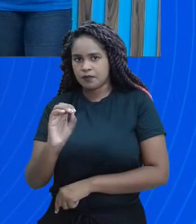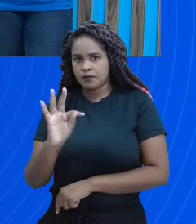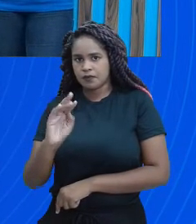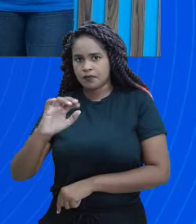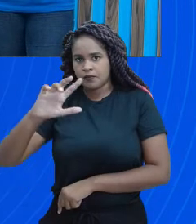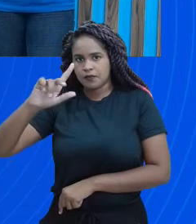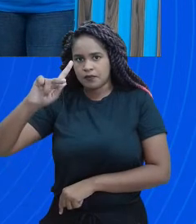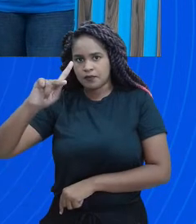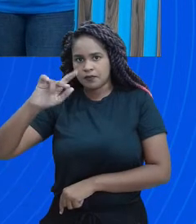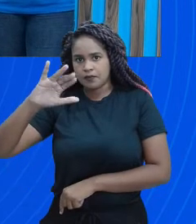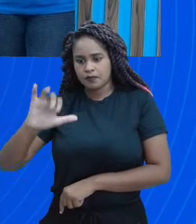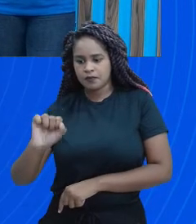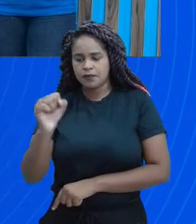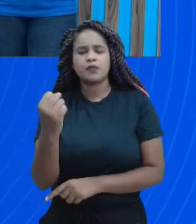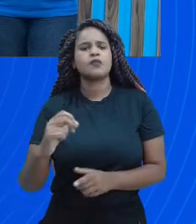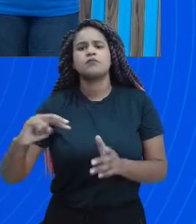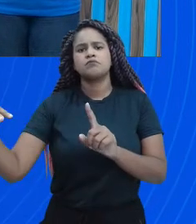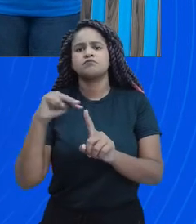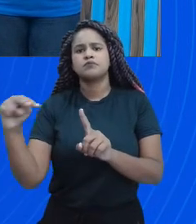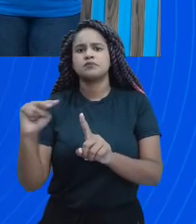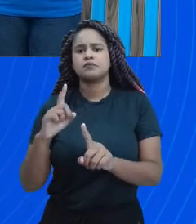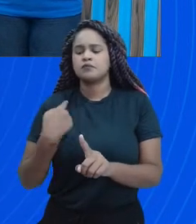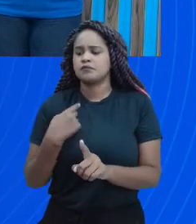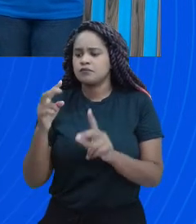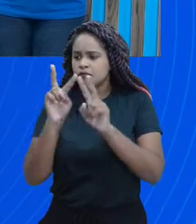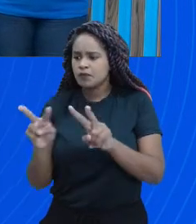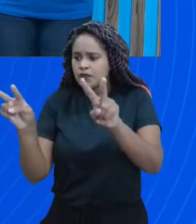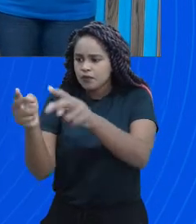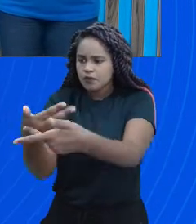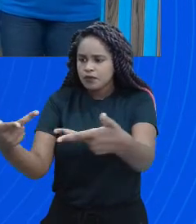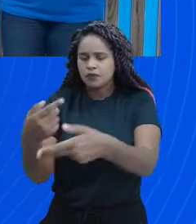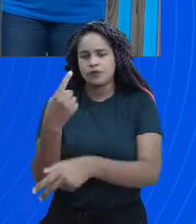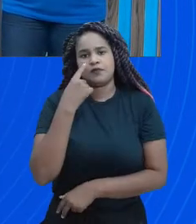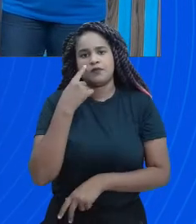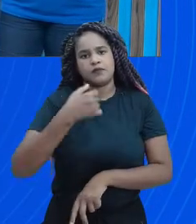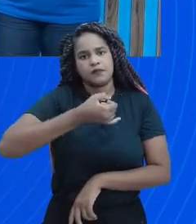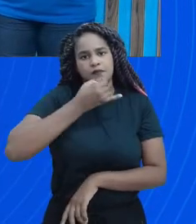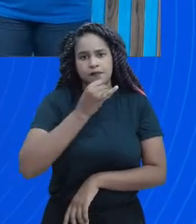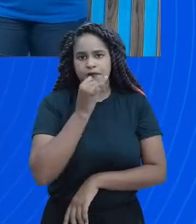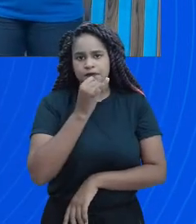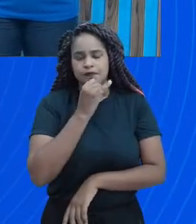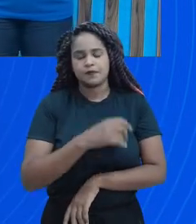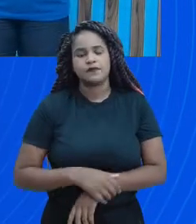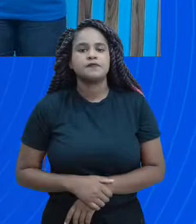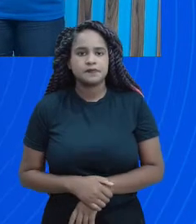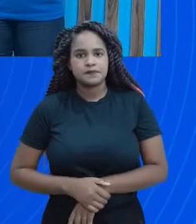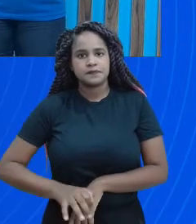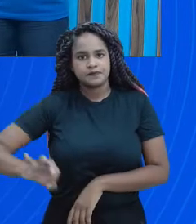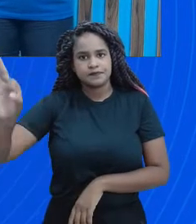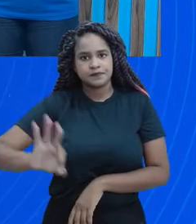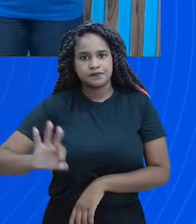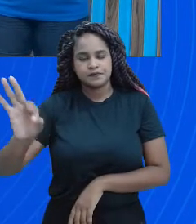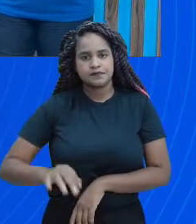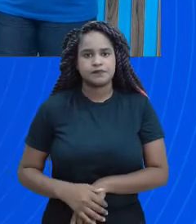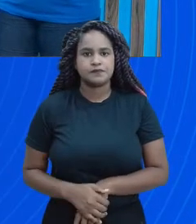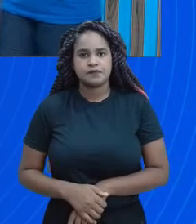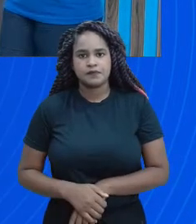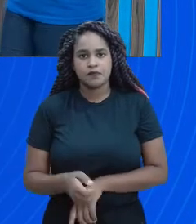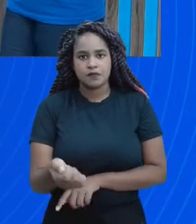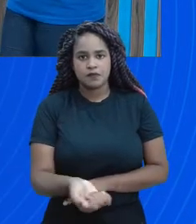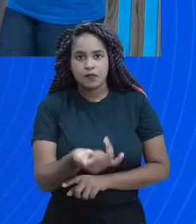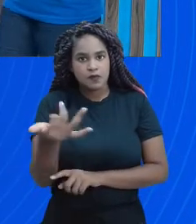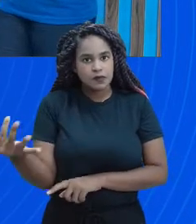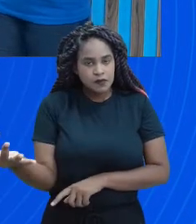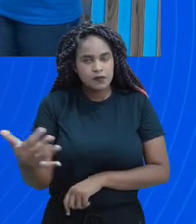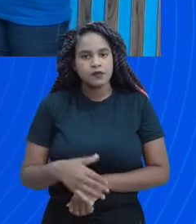significa a maneira como a gente vê as coisas constante. Então, por exemplo, quando a gente fala de porcentagem em relação à